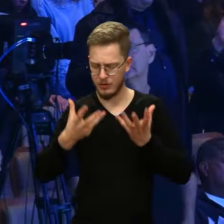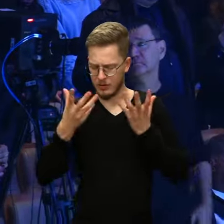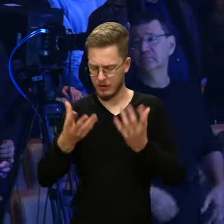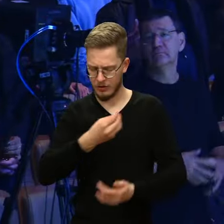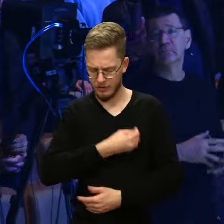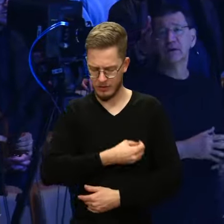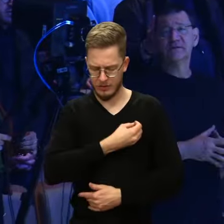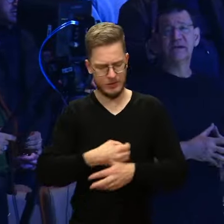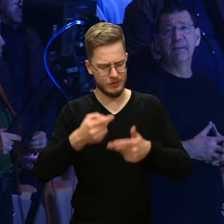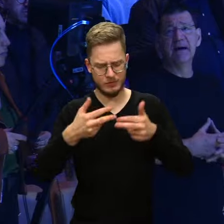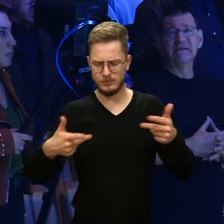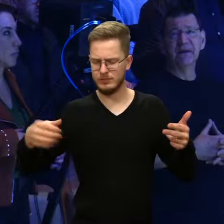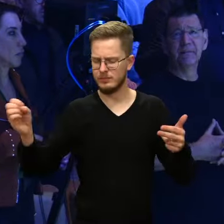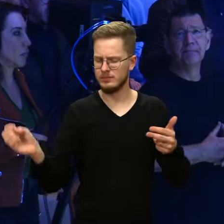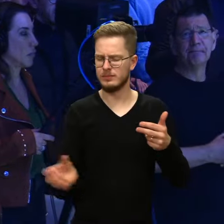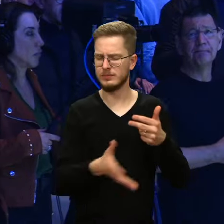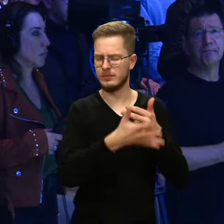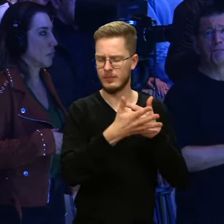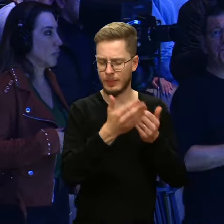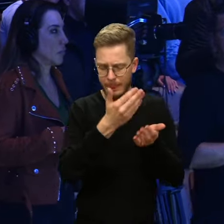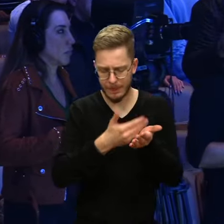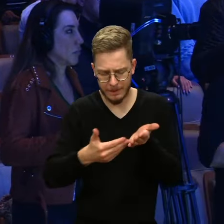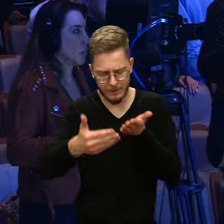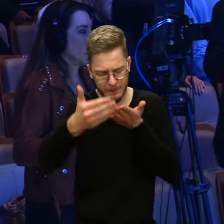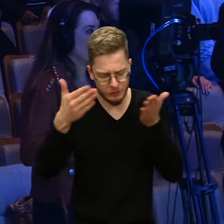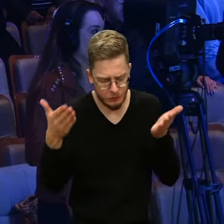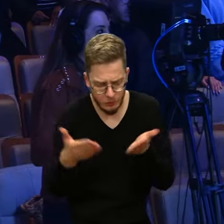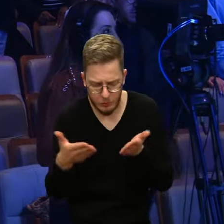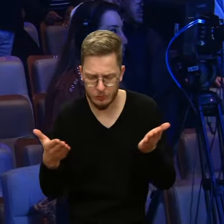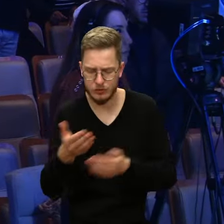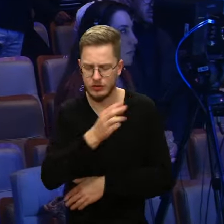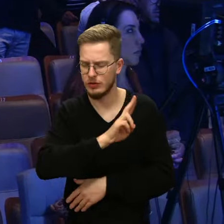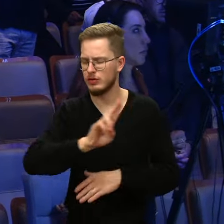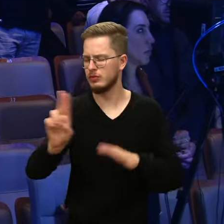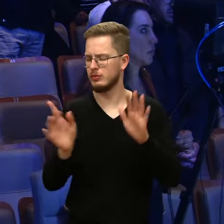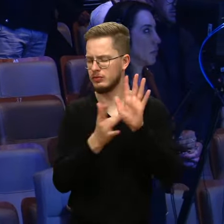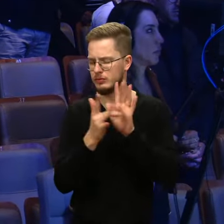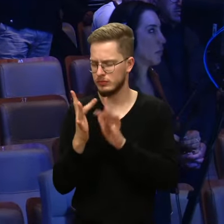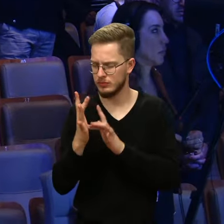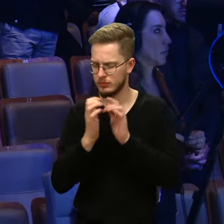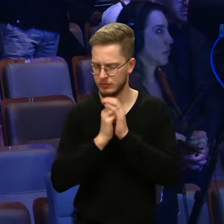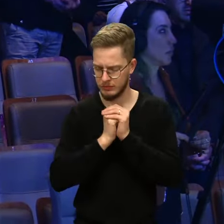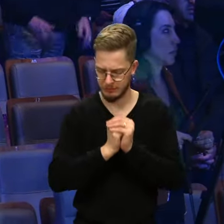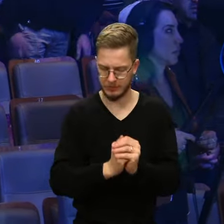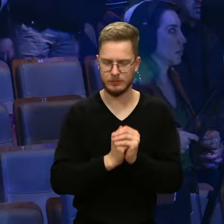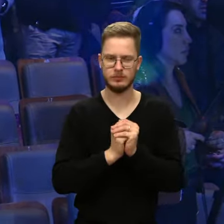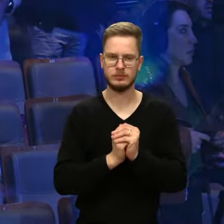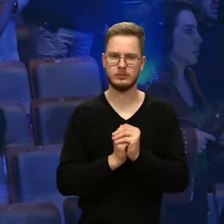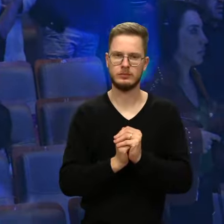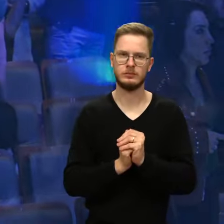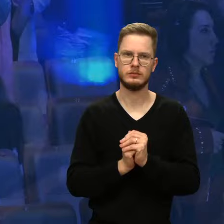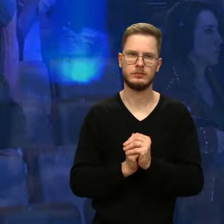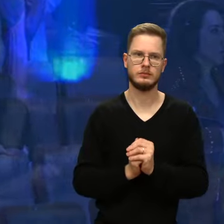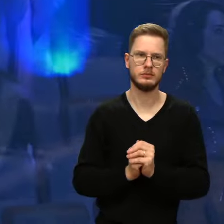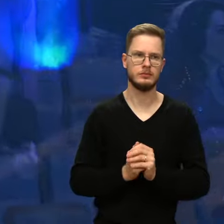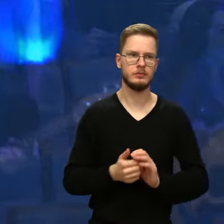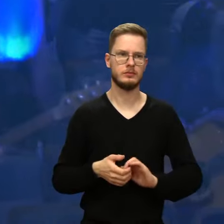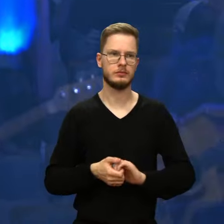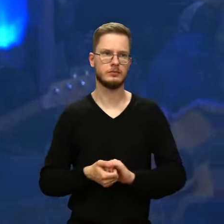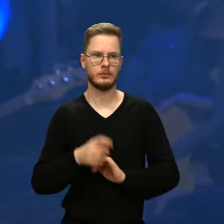algo novo a partir de hoje, Senhor. Em nome de Jesus. Amém, amém,